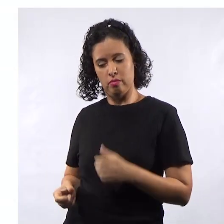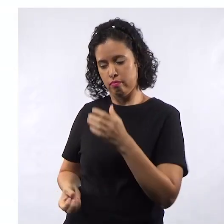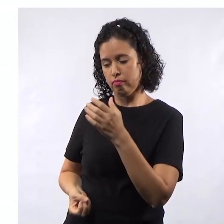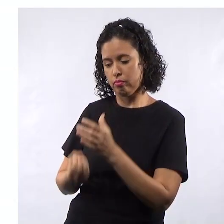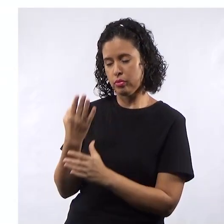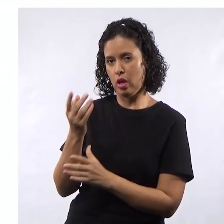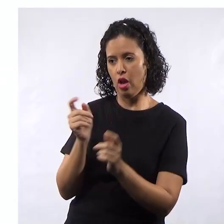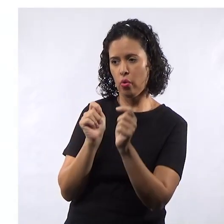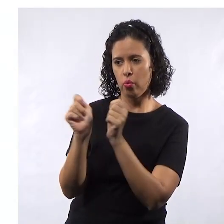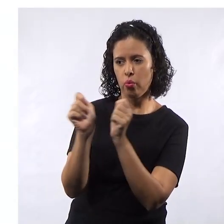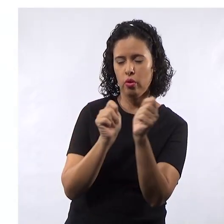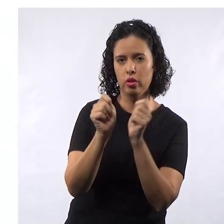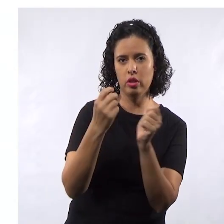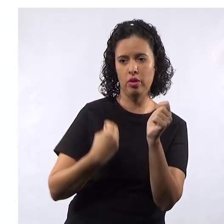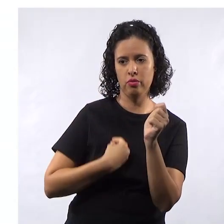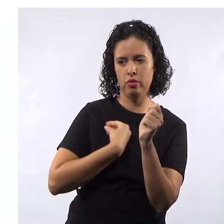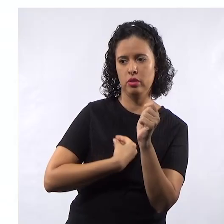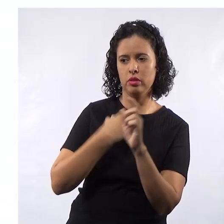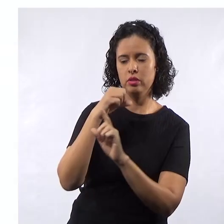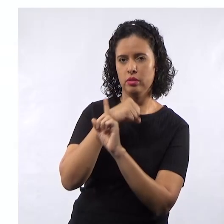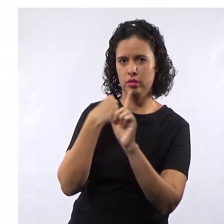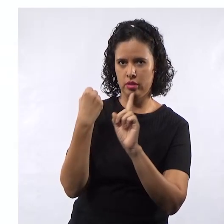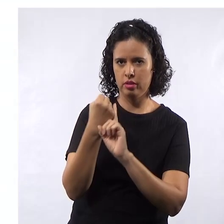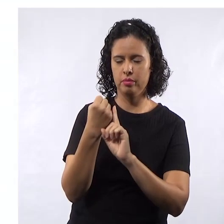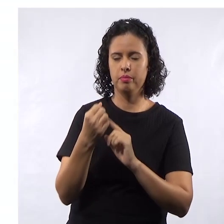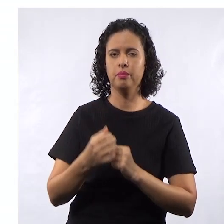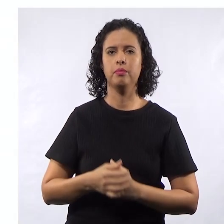estar ali regulando as ações da sociedade.